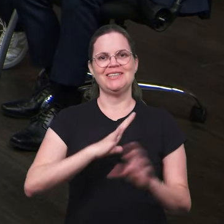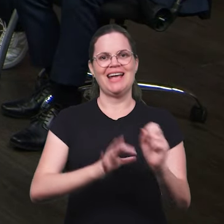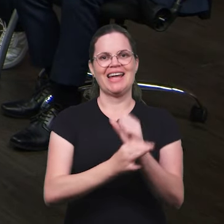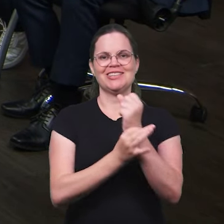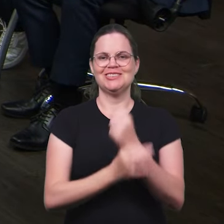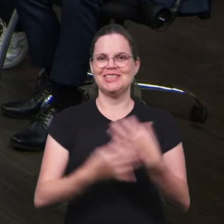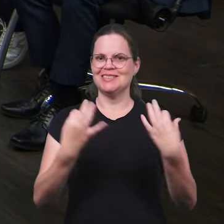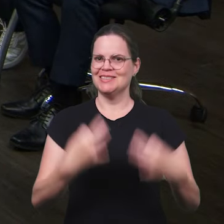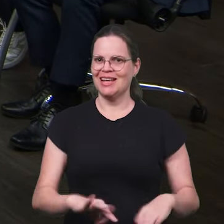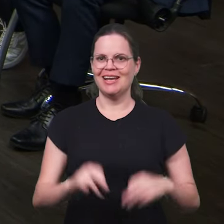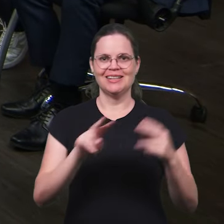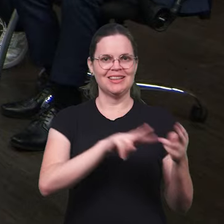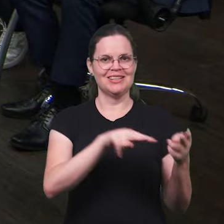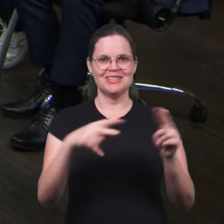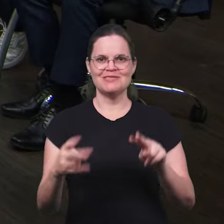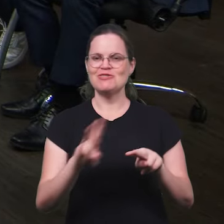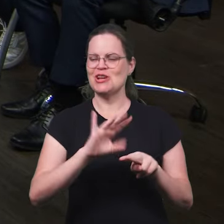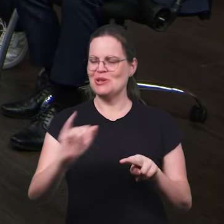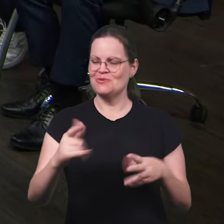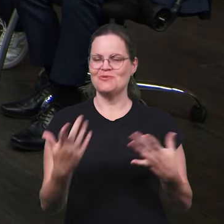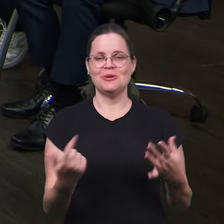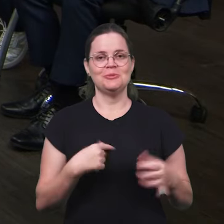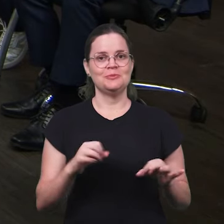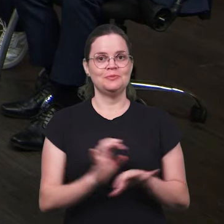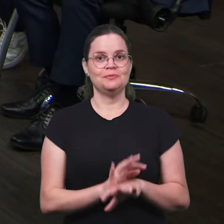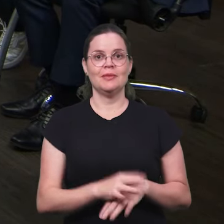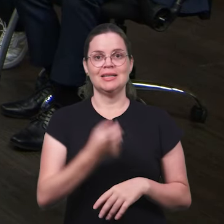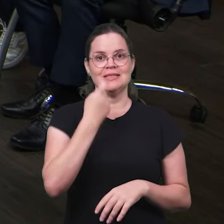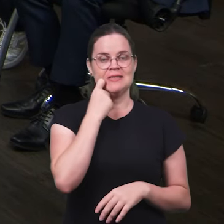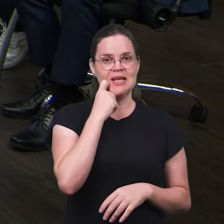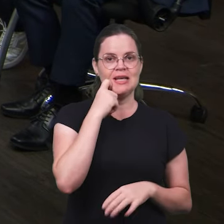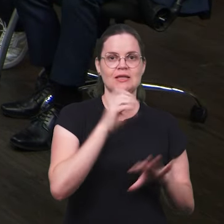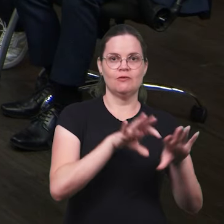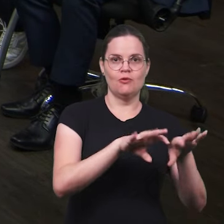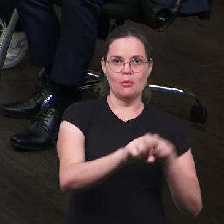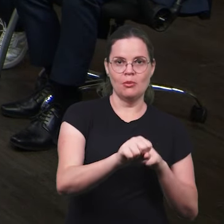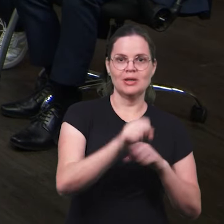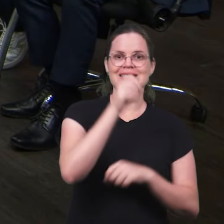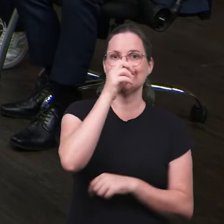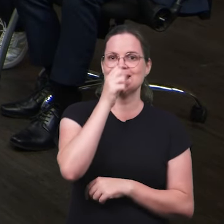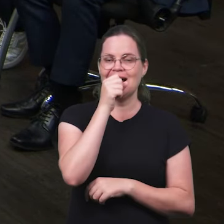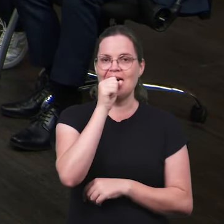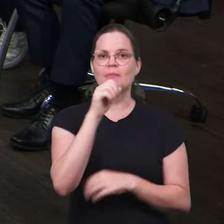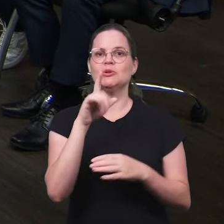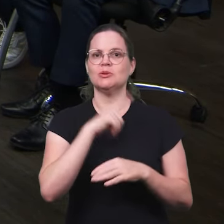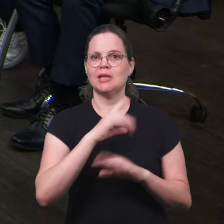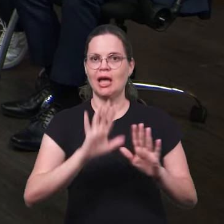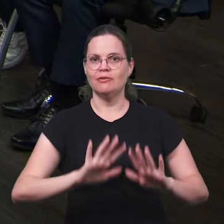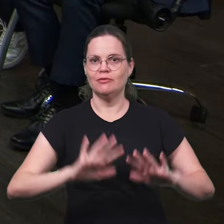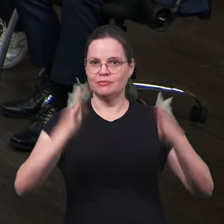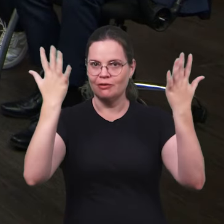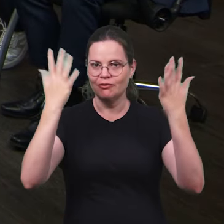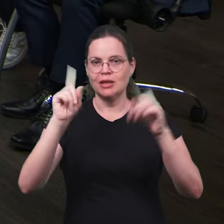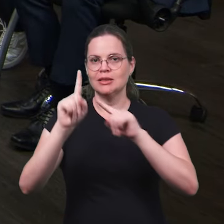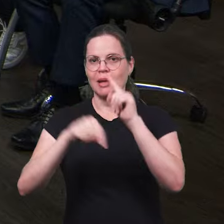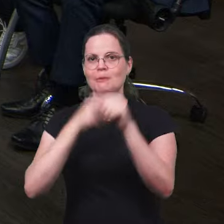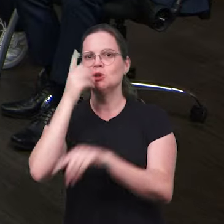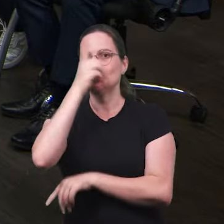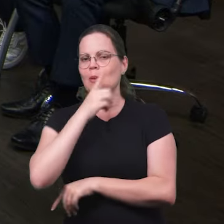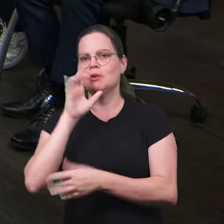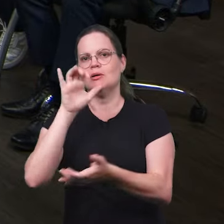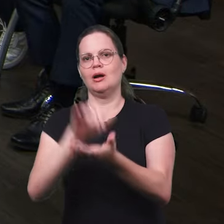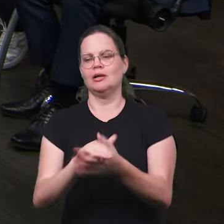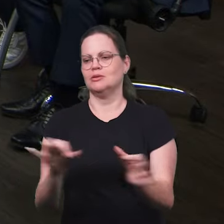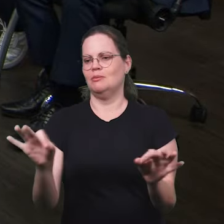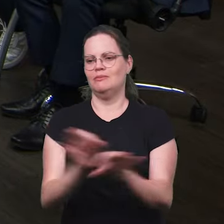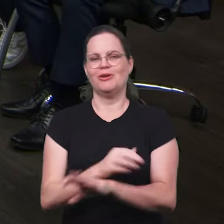transferido. Então ele formou na sexta-feira, no final de semana já estava casando e já saiu formado, entendeu? Muito